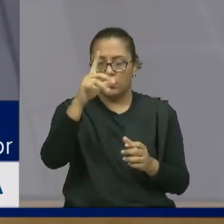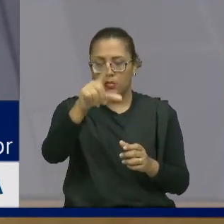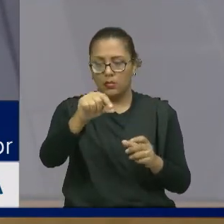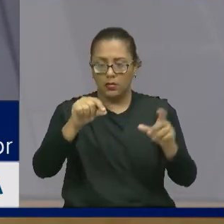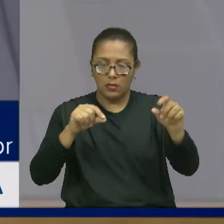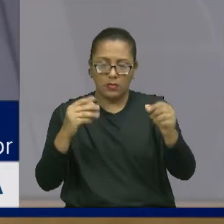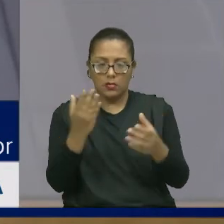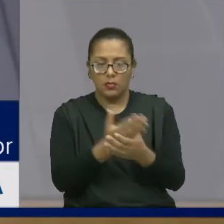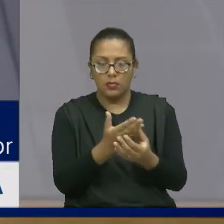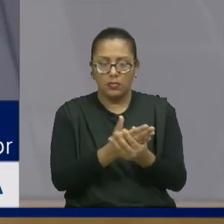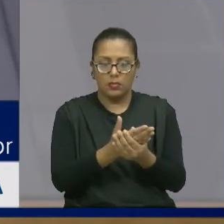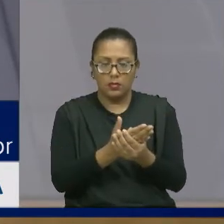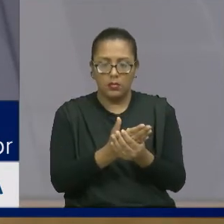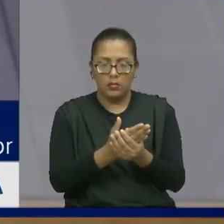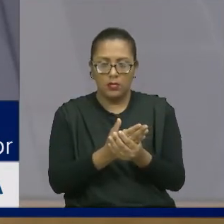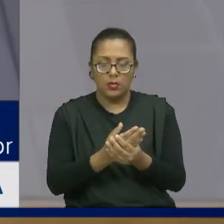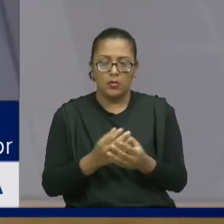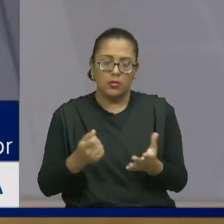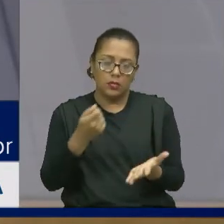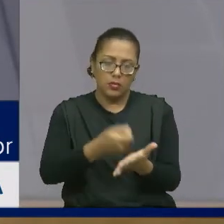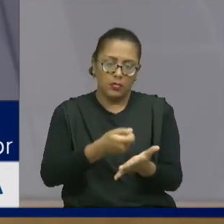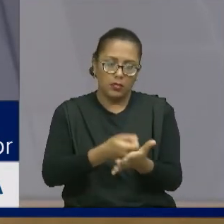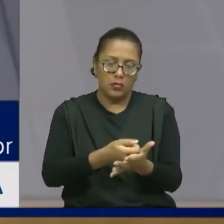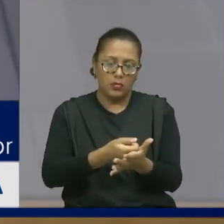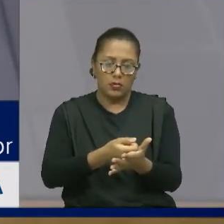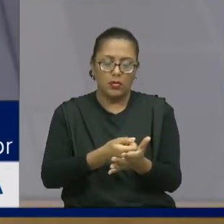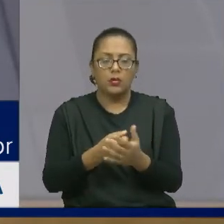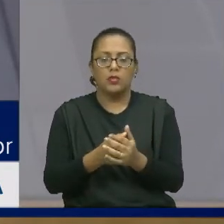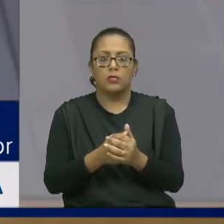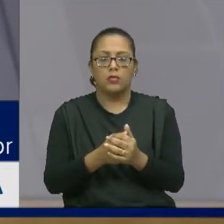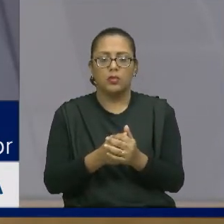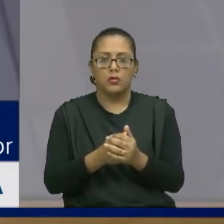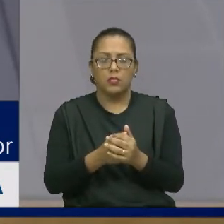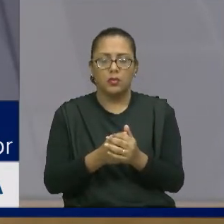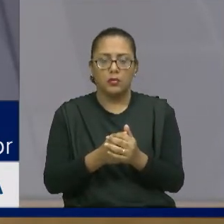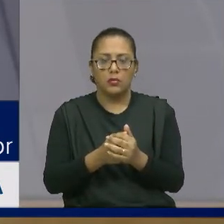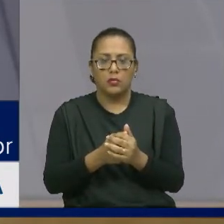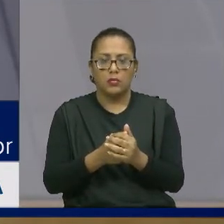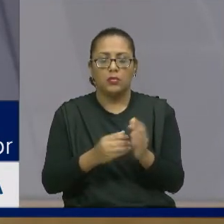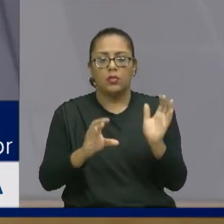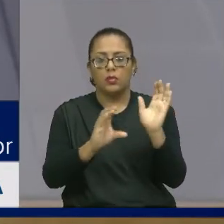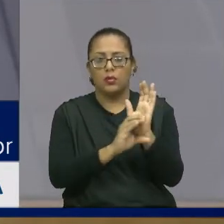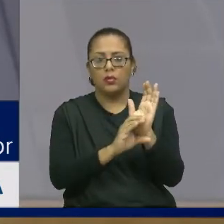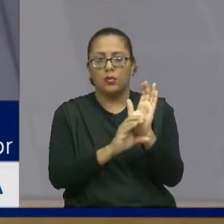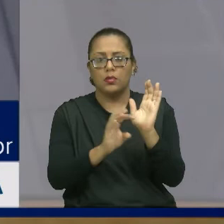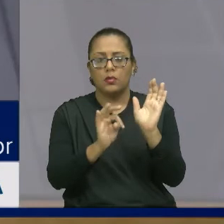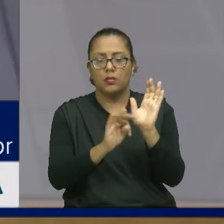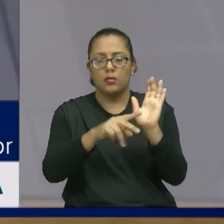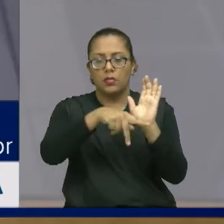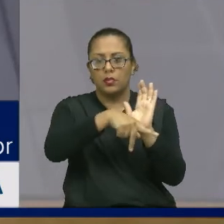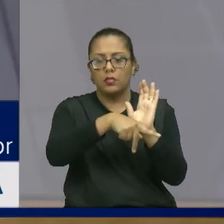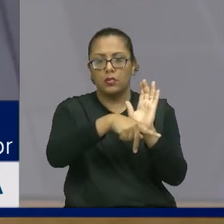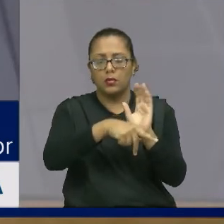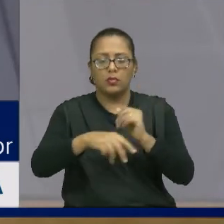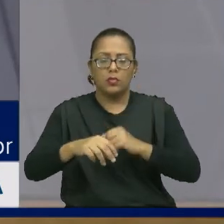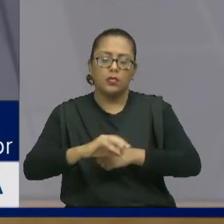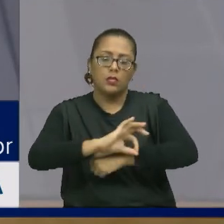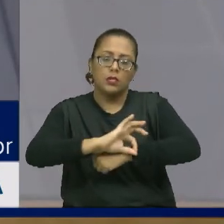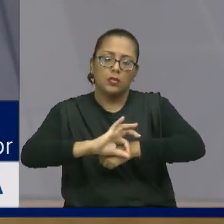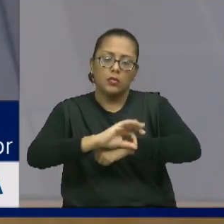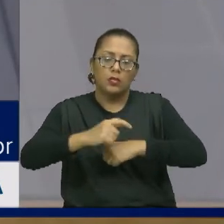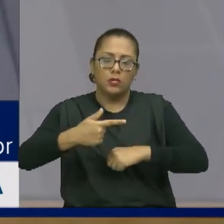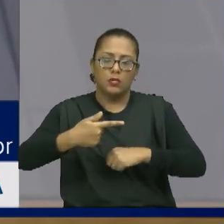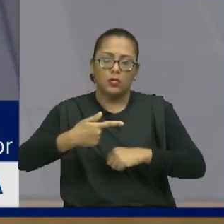do crédito tributário. Como é estabelecido pelo Código Tributário Nacional, artigo 142,